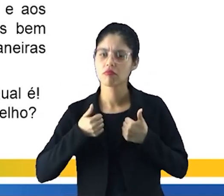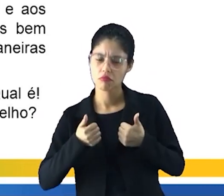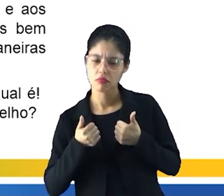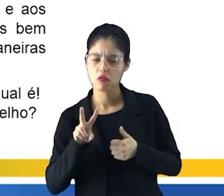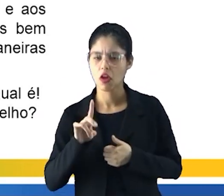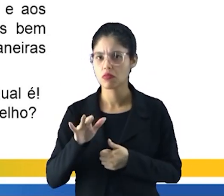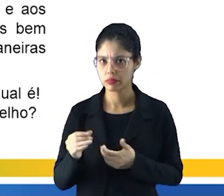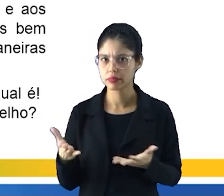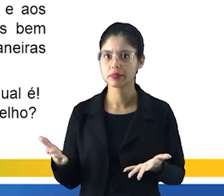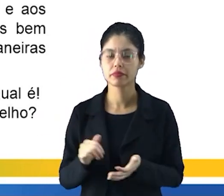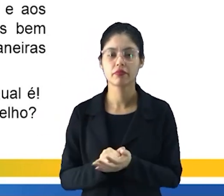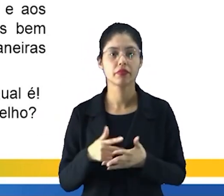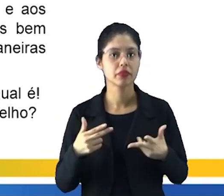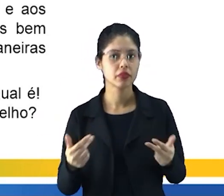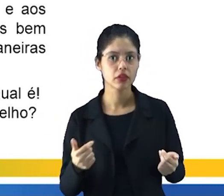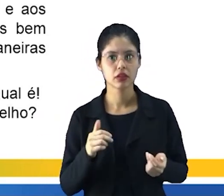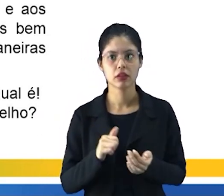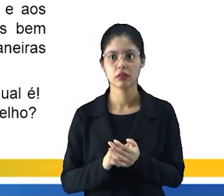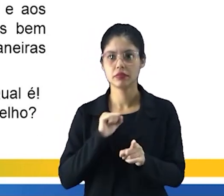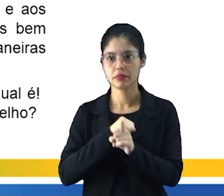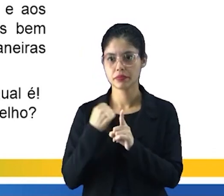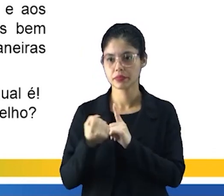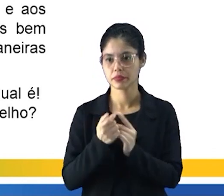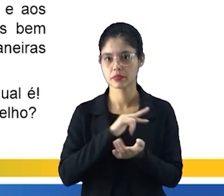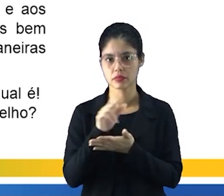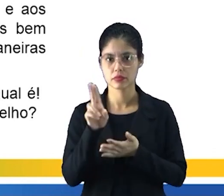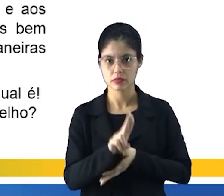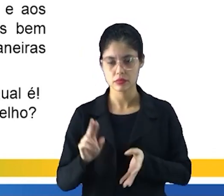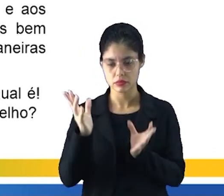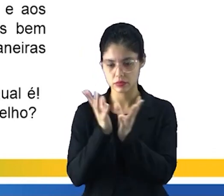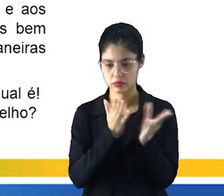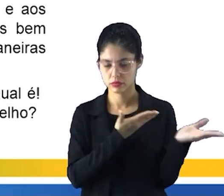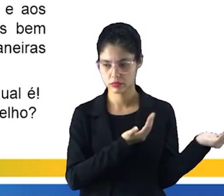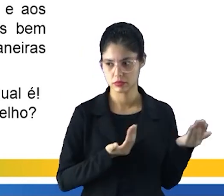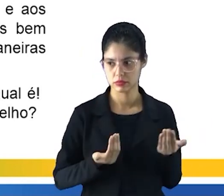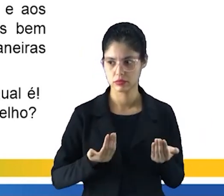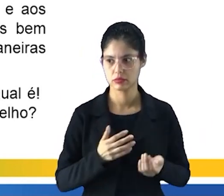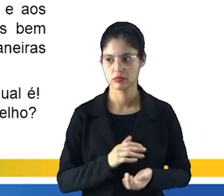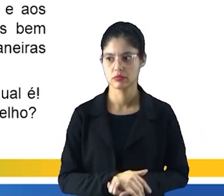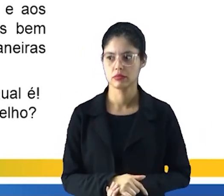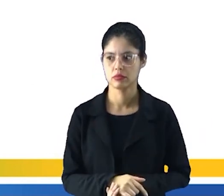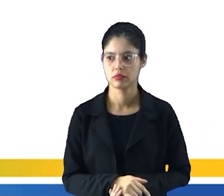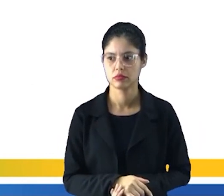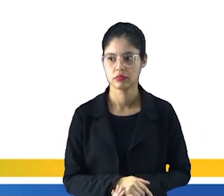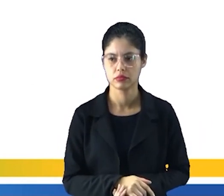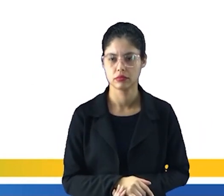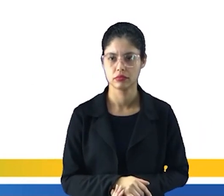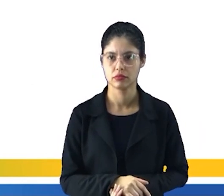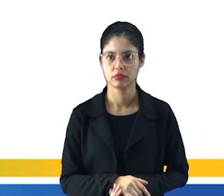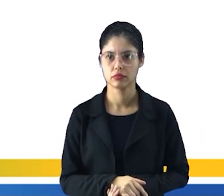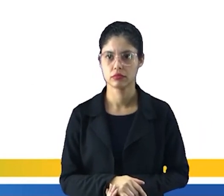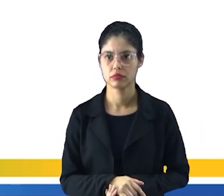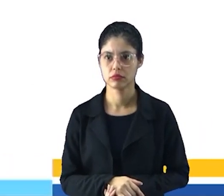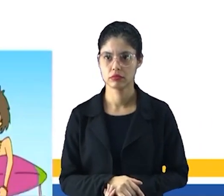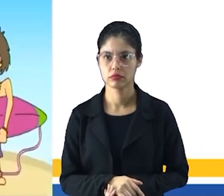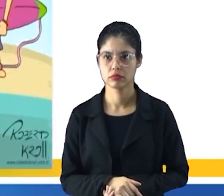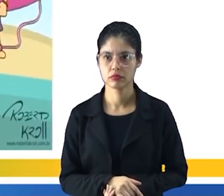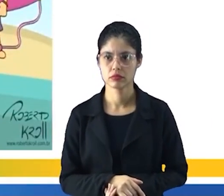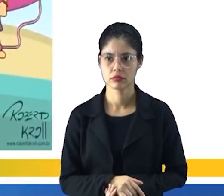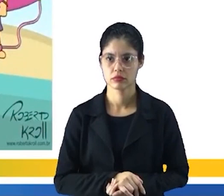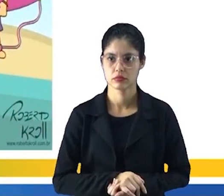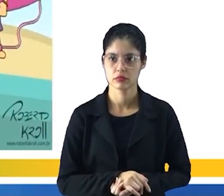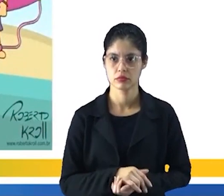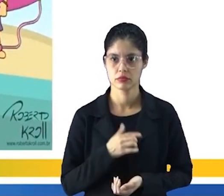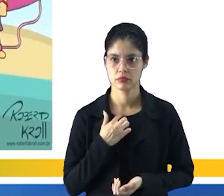Morou, velho? Então são variações sociais que é usada por quem? Por grupos de jovens, né? Vamos lá? E aqui nós temos,